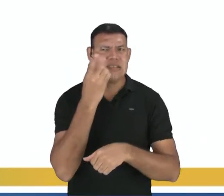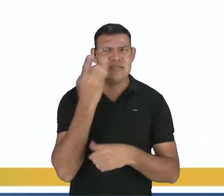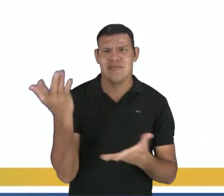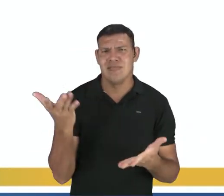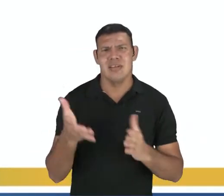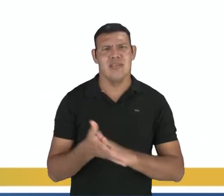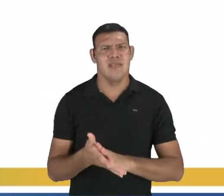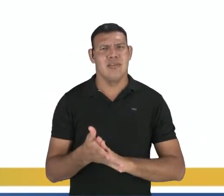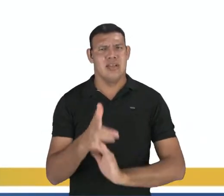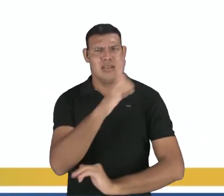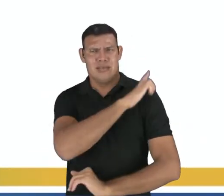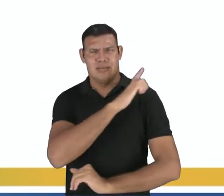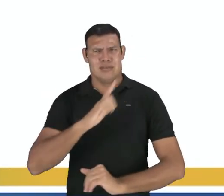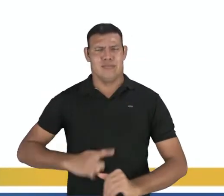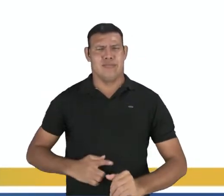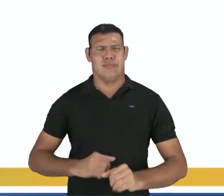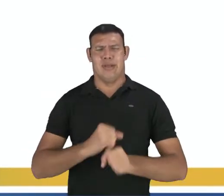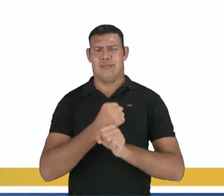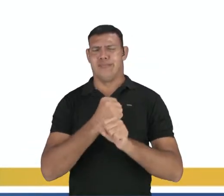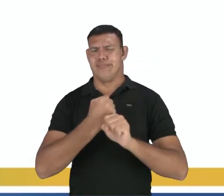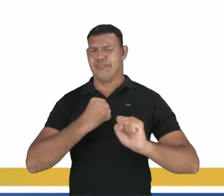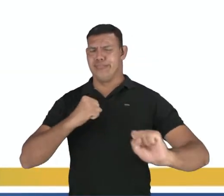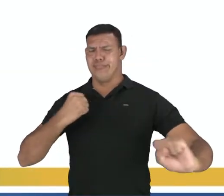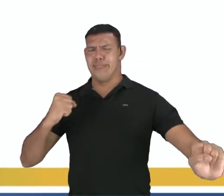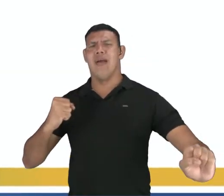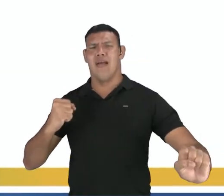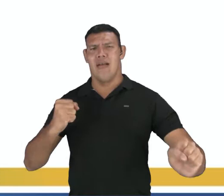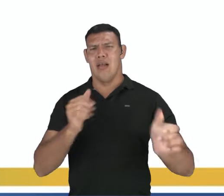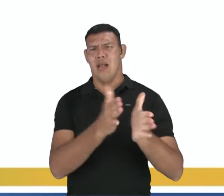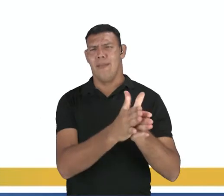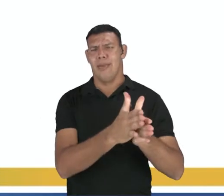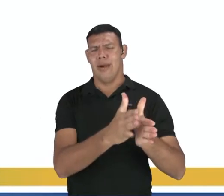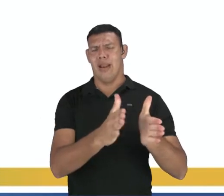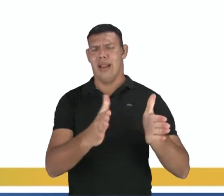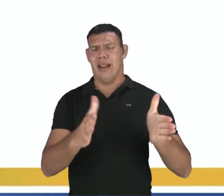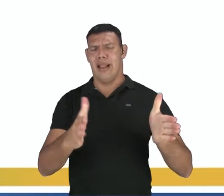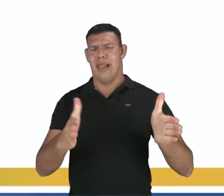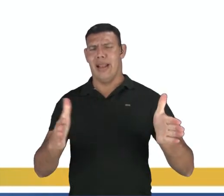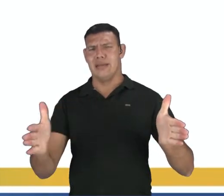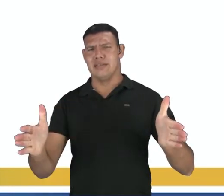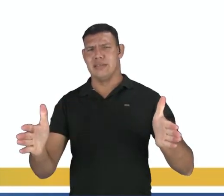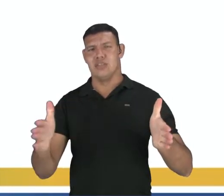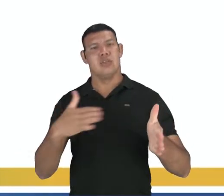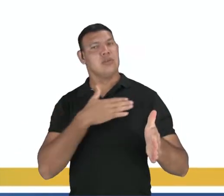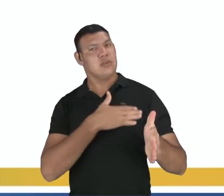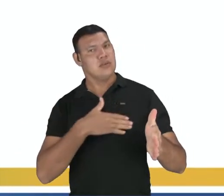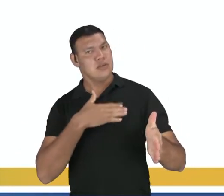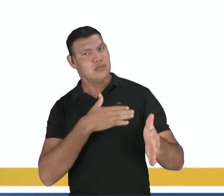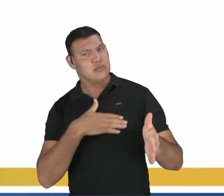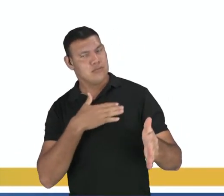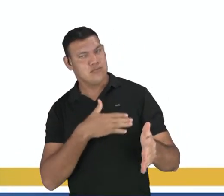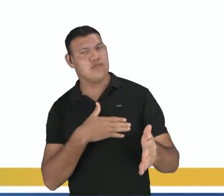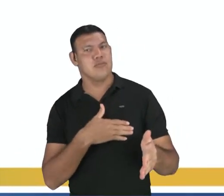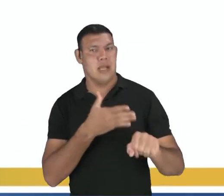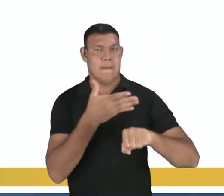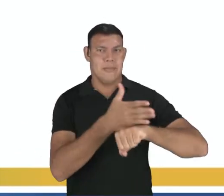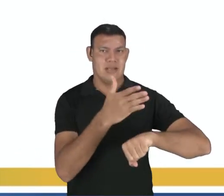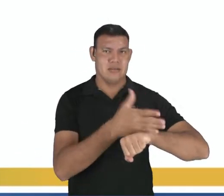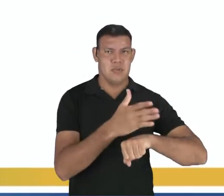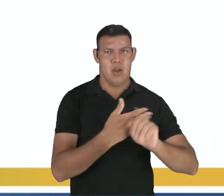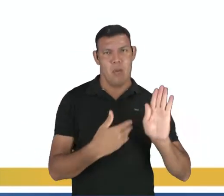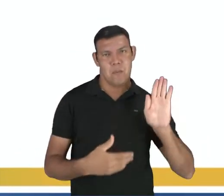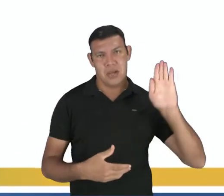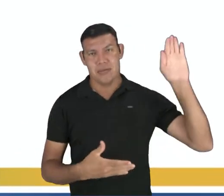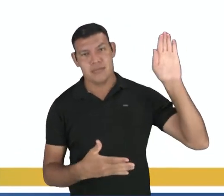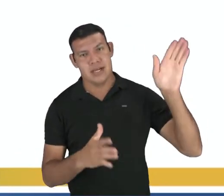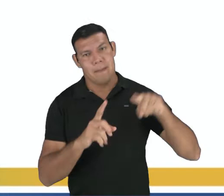viveríamos, então, num governo muito extenso, que aí as pessoas gostariam de participar, mas não poderiam. Então, a gente tem aí o prazo, geralmente, de